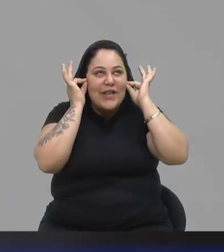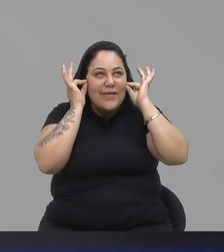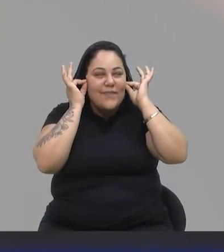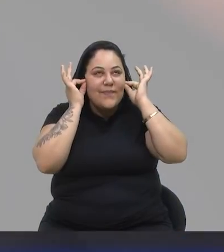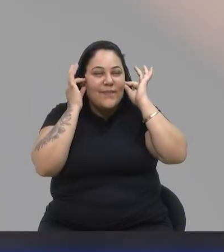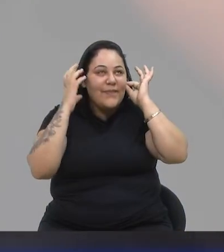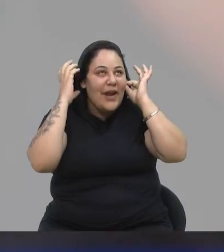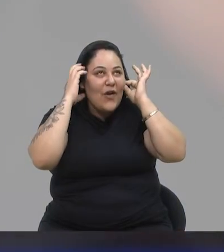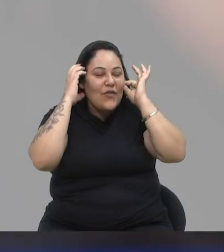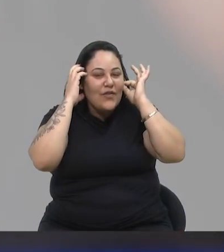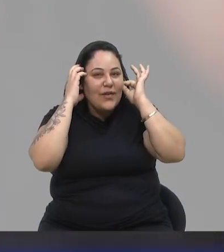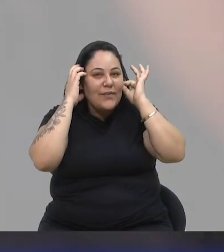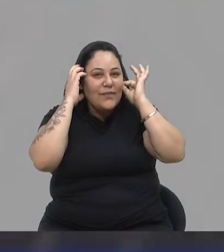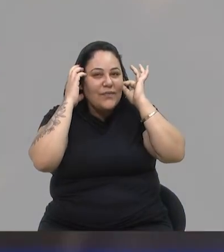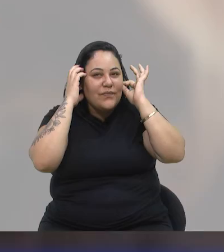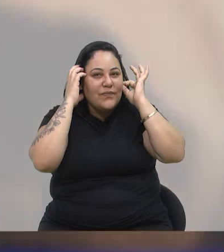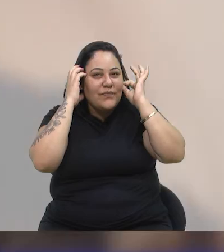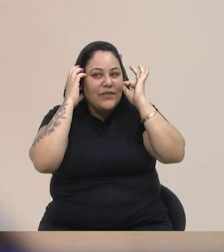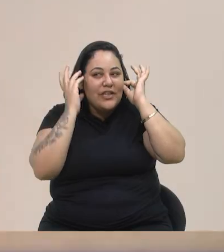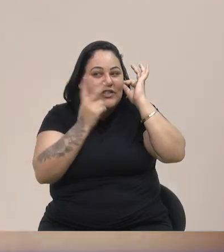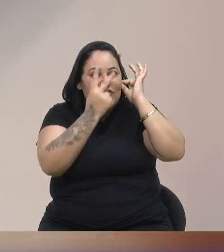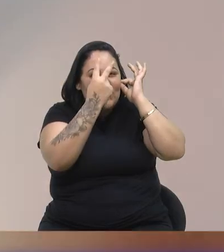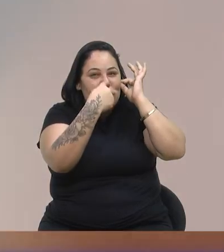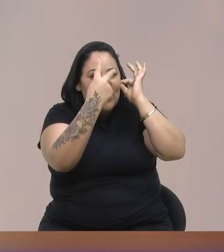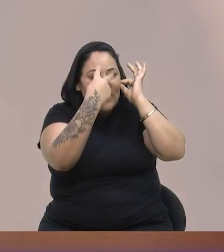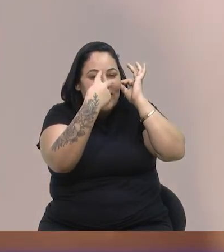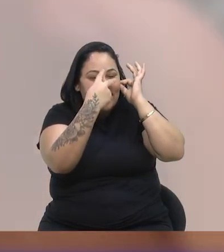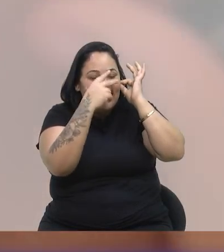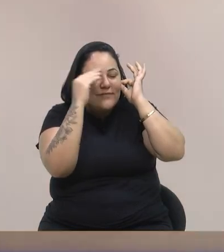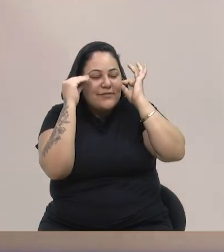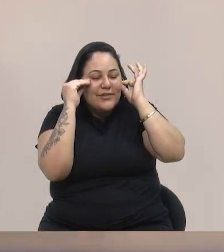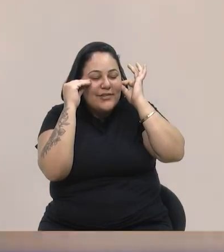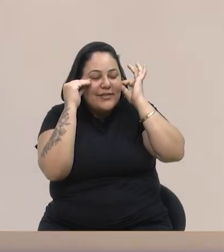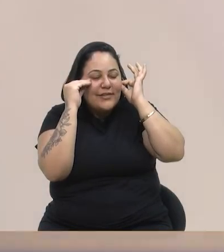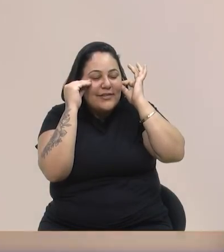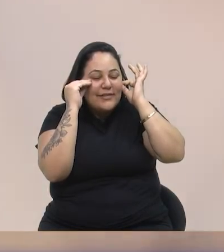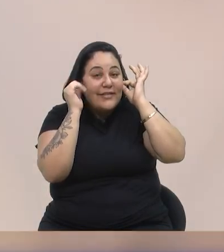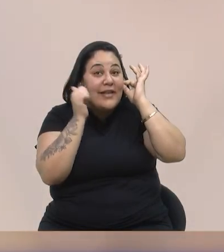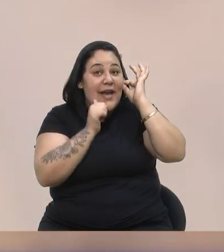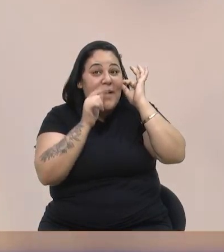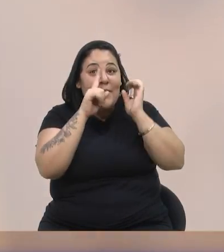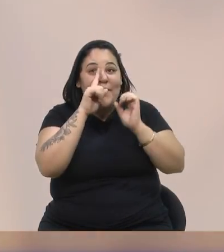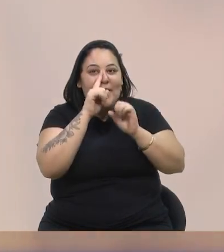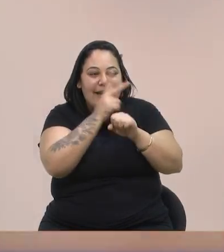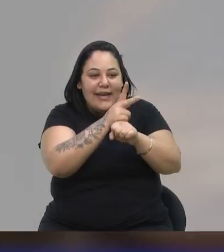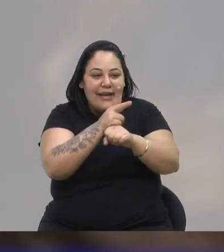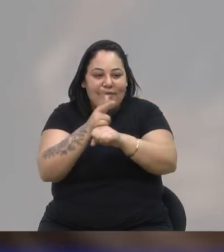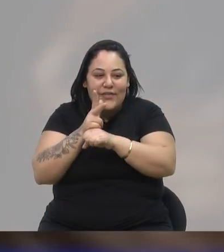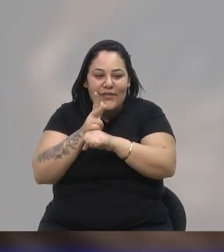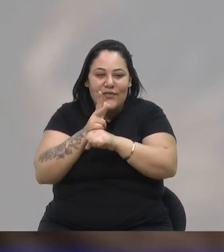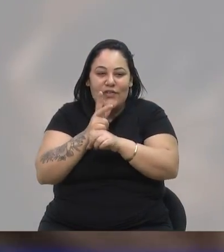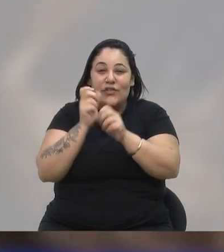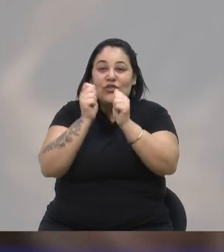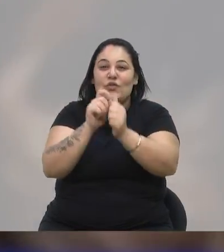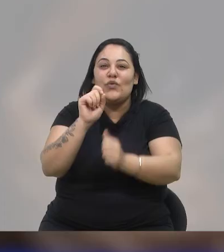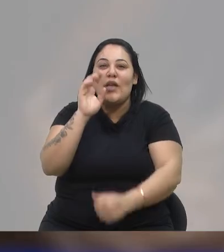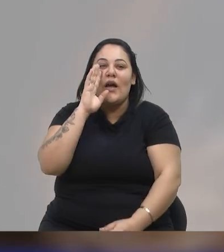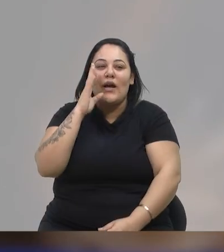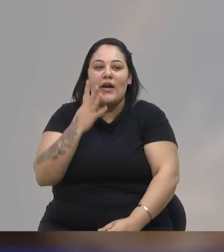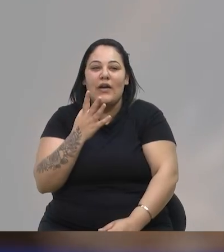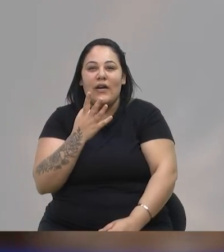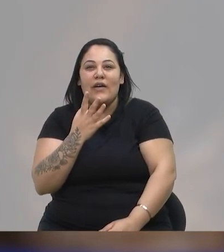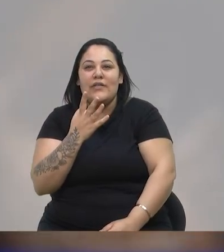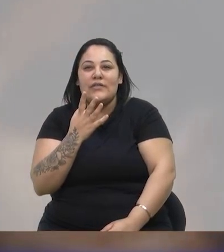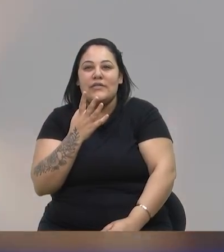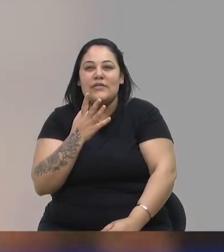e pediu que ela escutasse, botasse os fones de ouvido, escutasse de olhos fechados, e ela gravou. Então, assim, as reações da